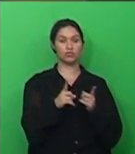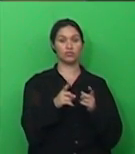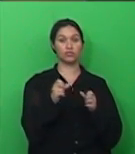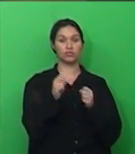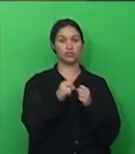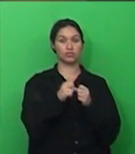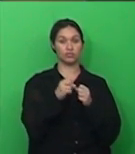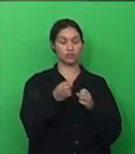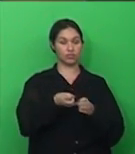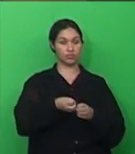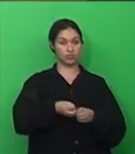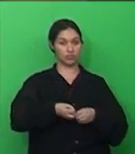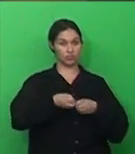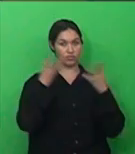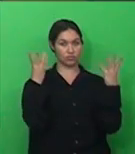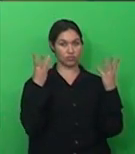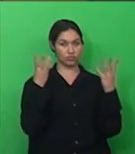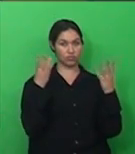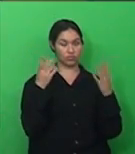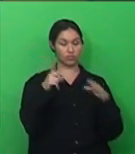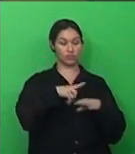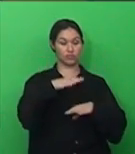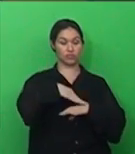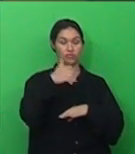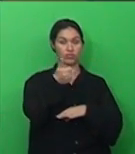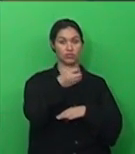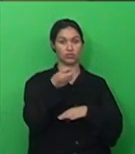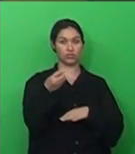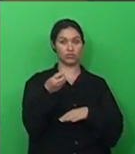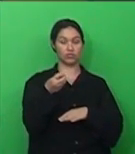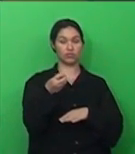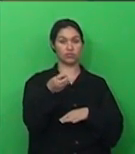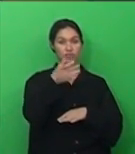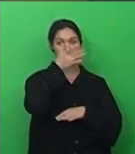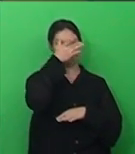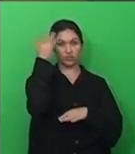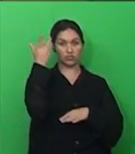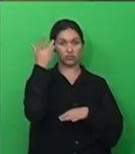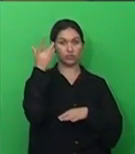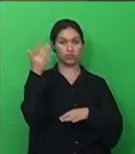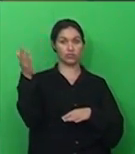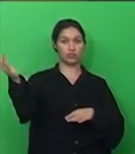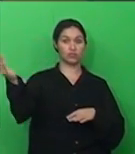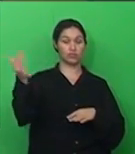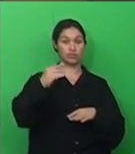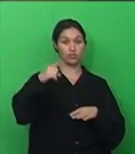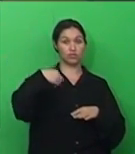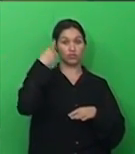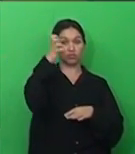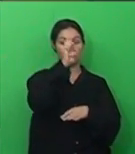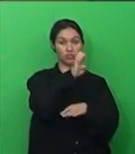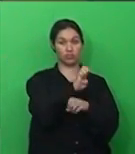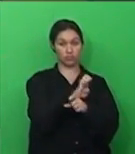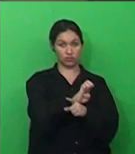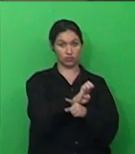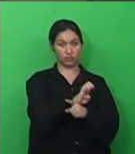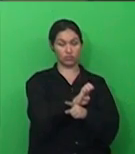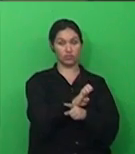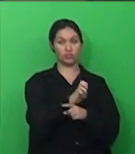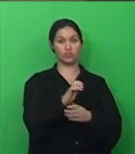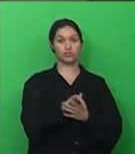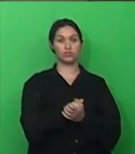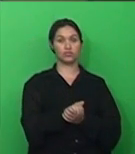festival onde mais de 100 artistas estiveram por aqui, gente vindo do Ceará, gente vindo da